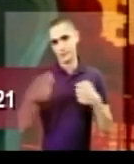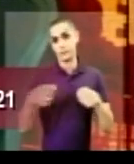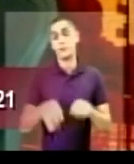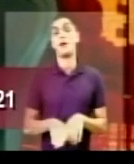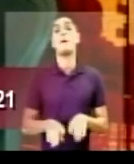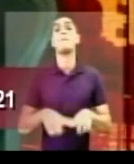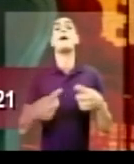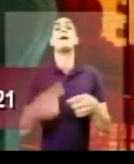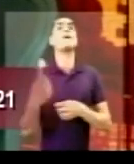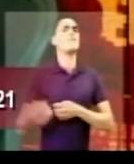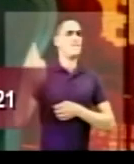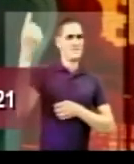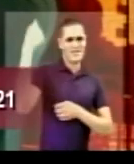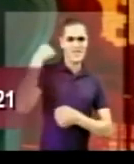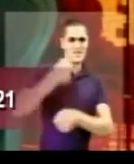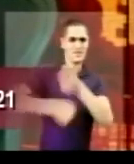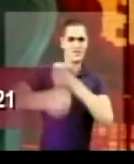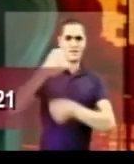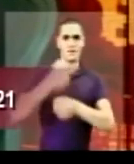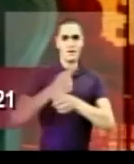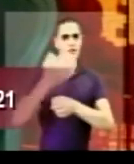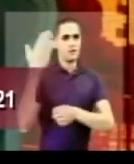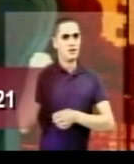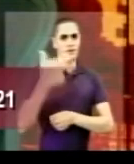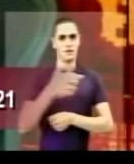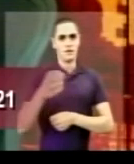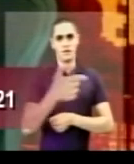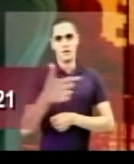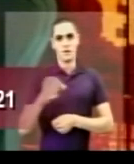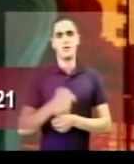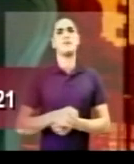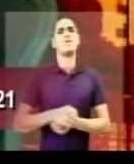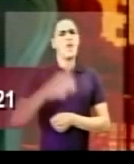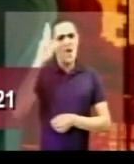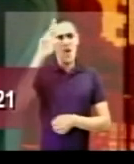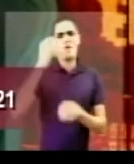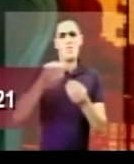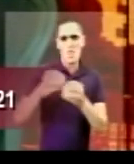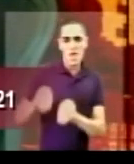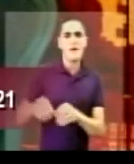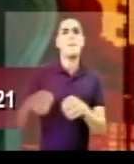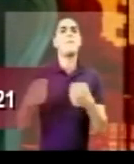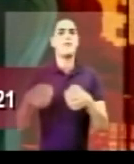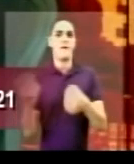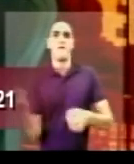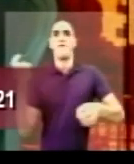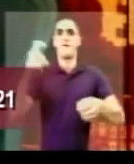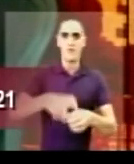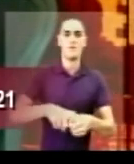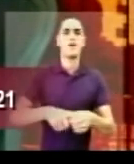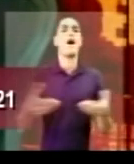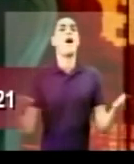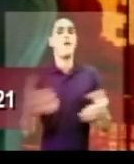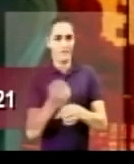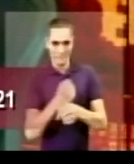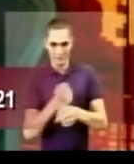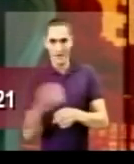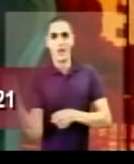do ano de 2020. Nós precisamos retomar isso e precisamos fazer um ano de